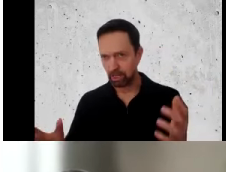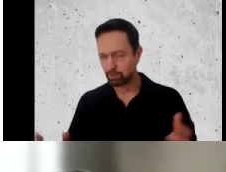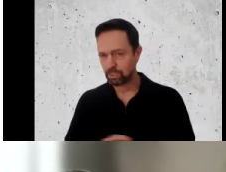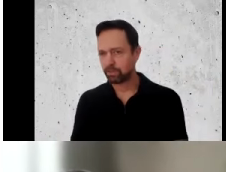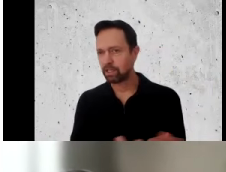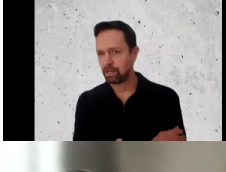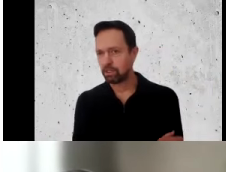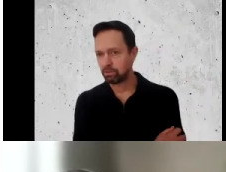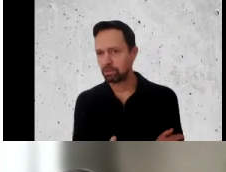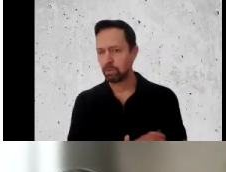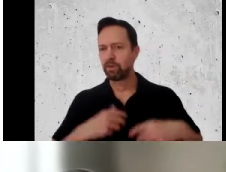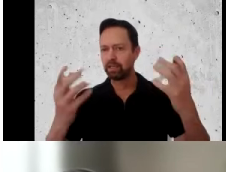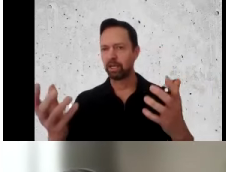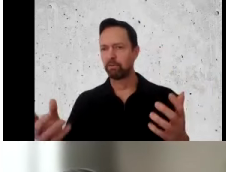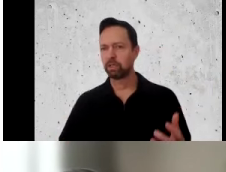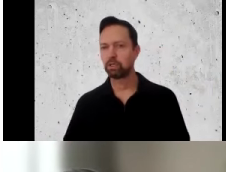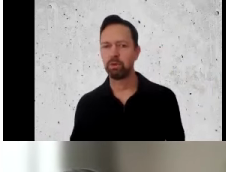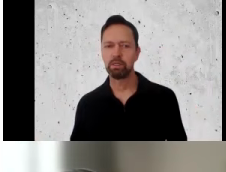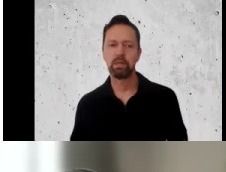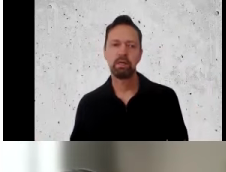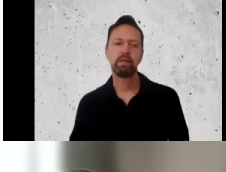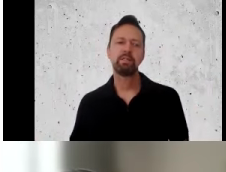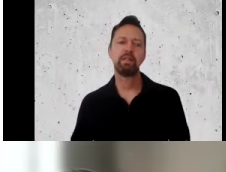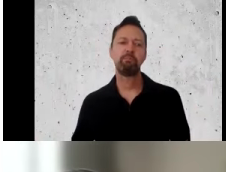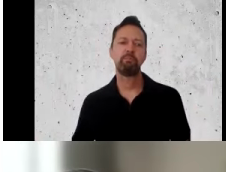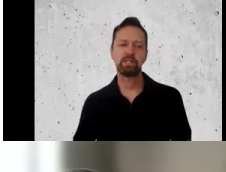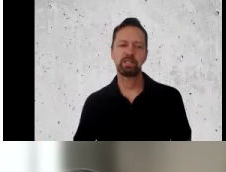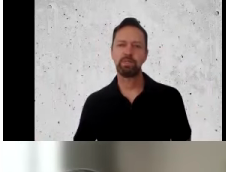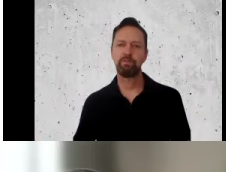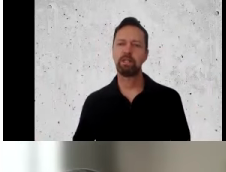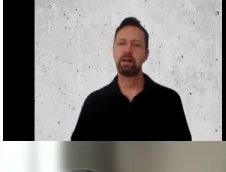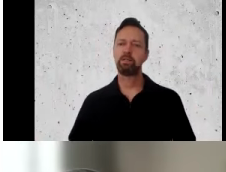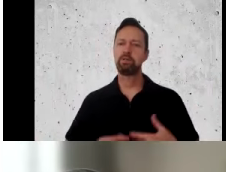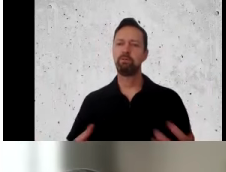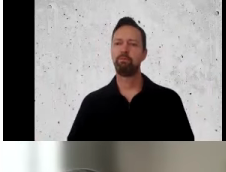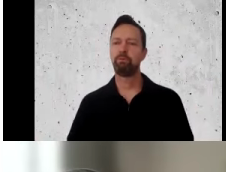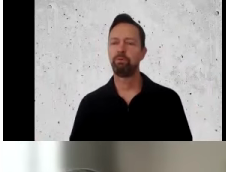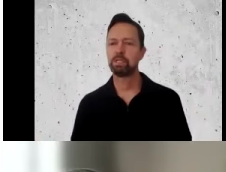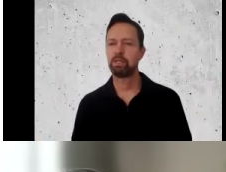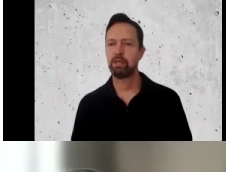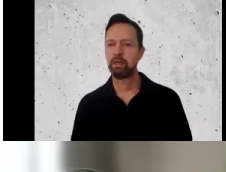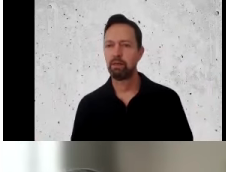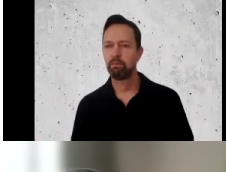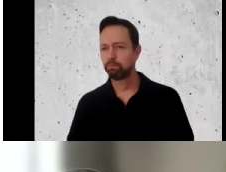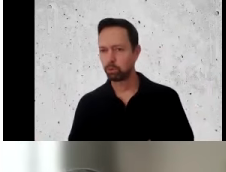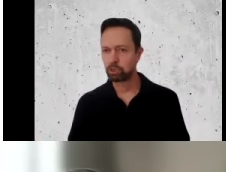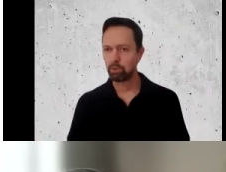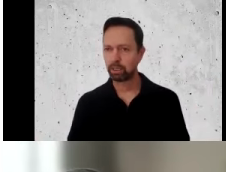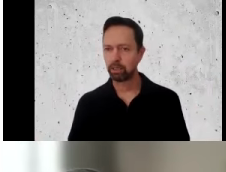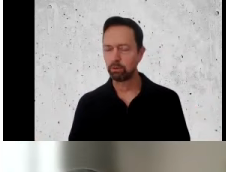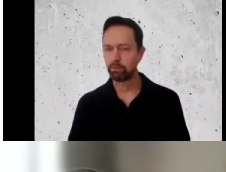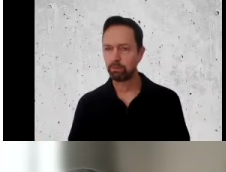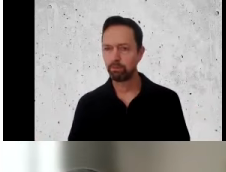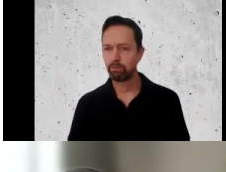Porque tem alta especificidade, justamente você vai integrar verticalmente. Se tem baixa especificidade, você